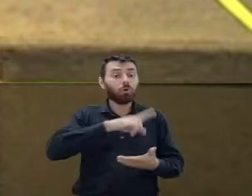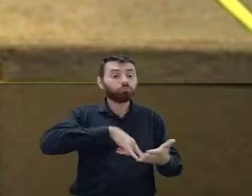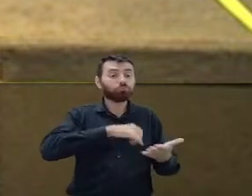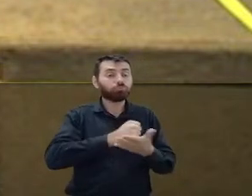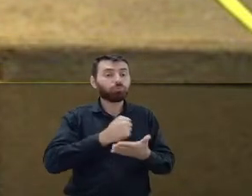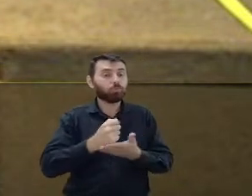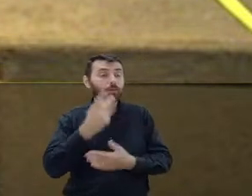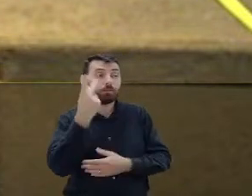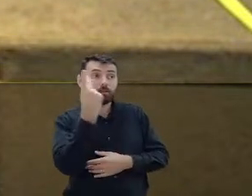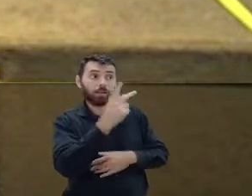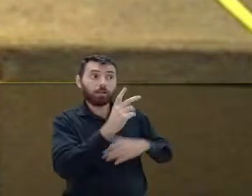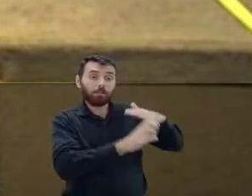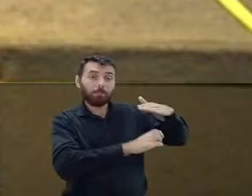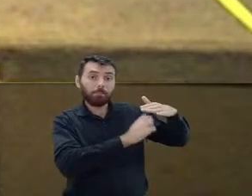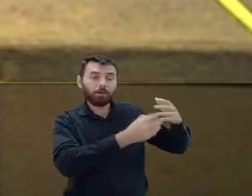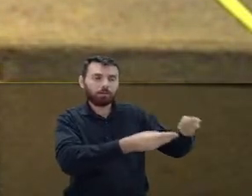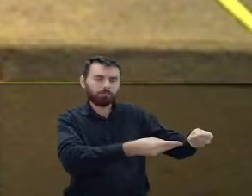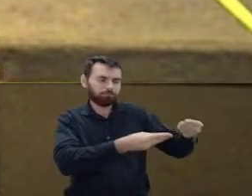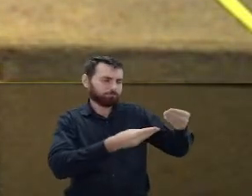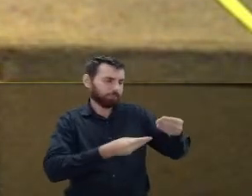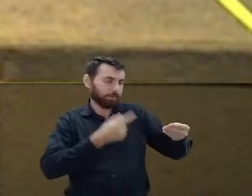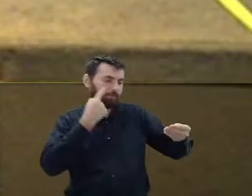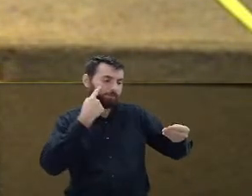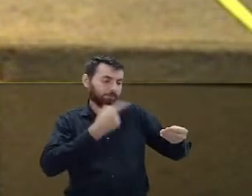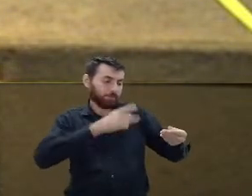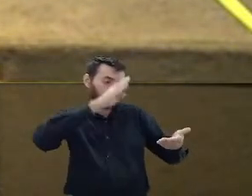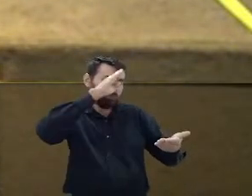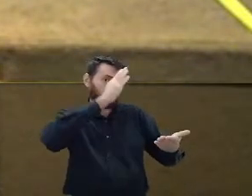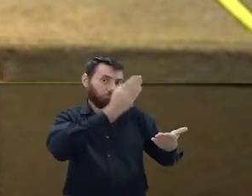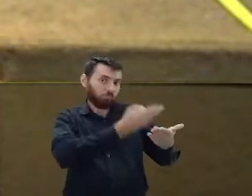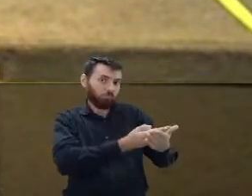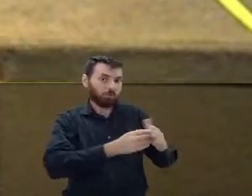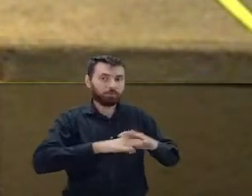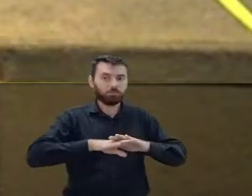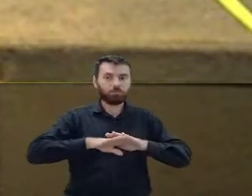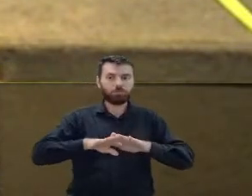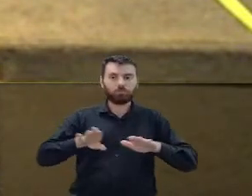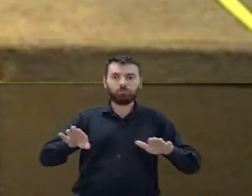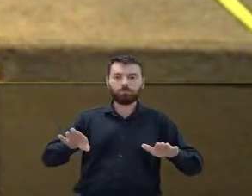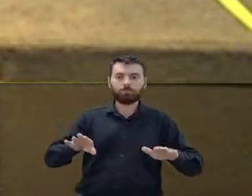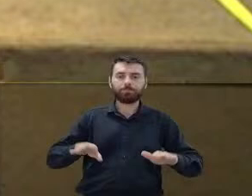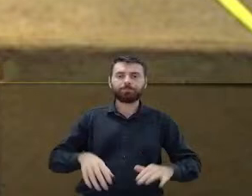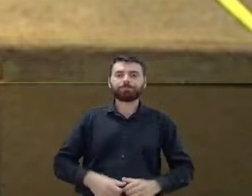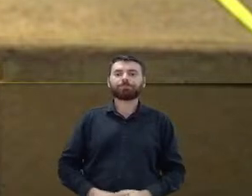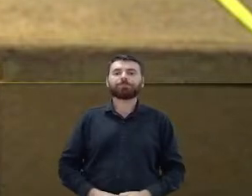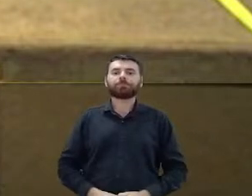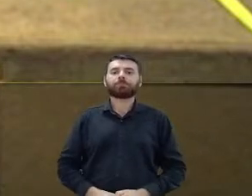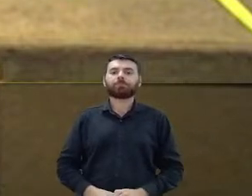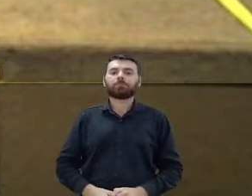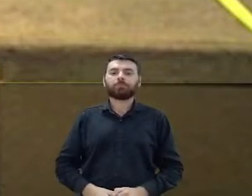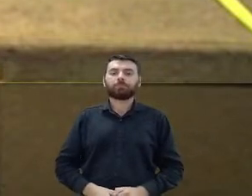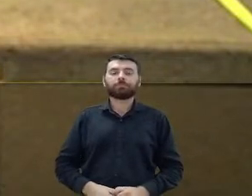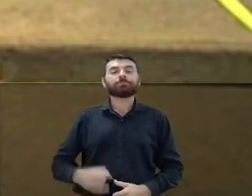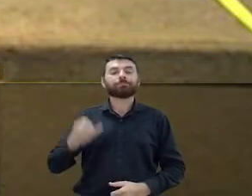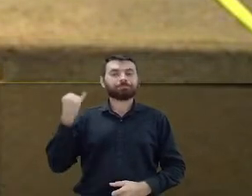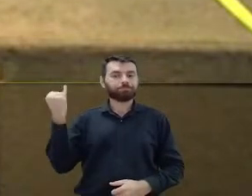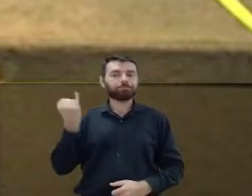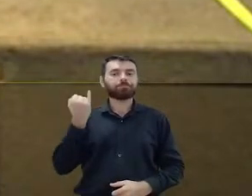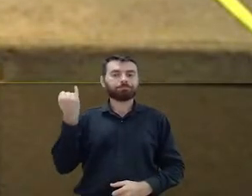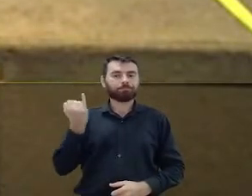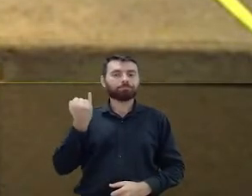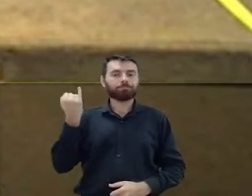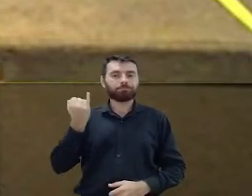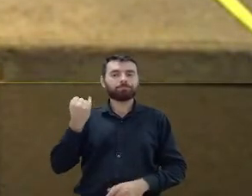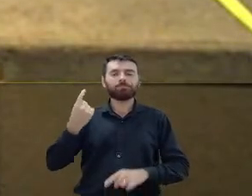a aferição da existência do ruído acima dos limites permitidos pela legislação. Isso seria importante,